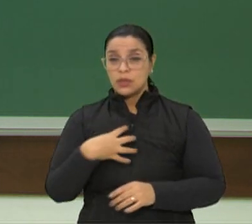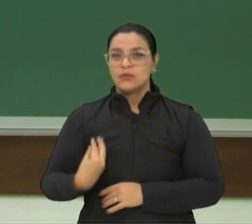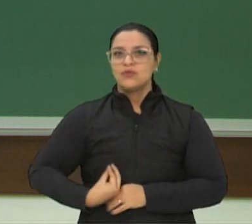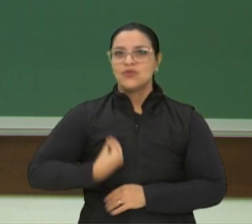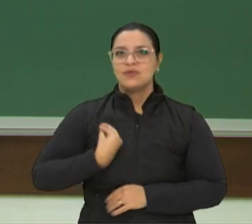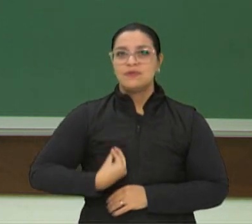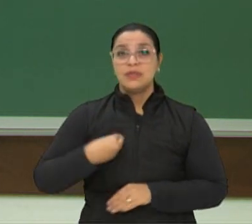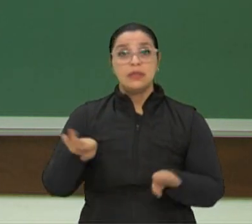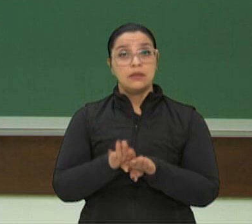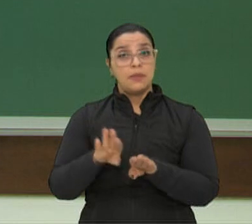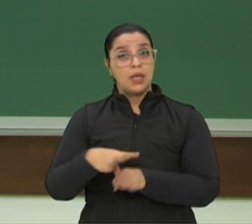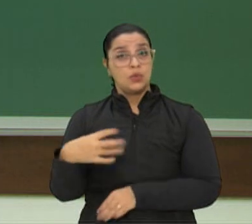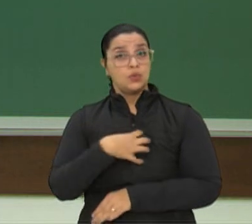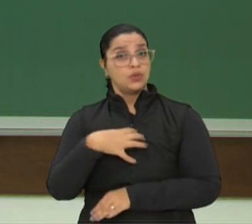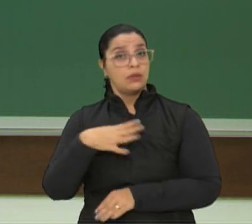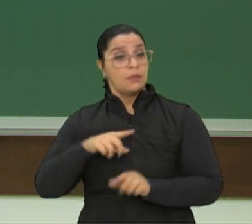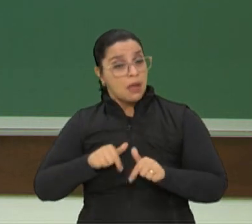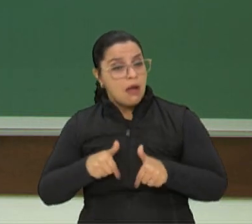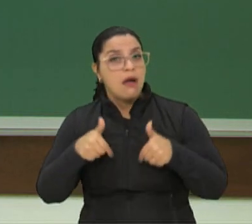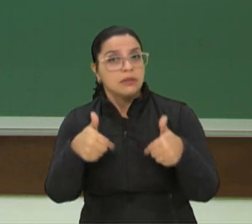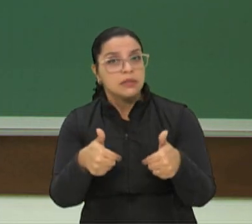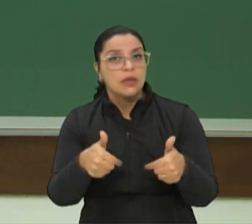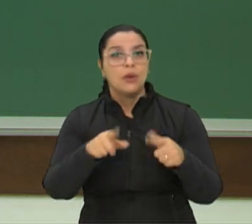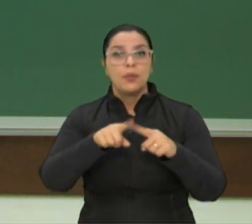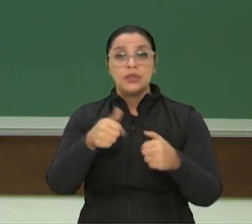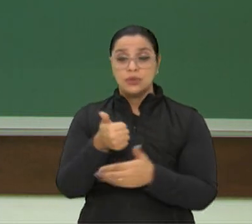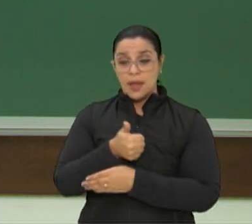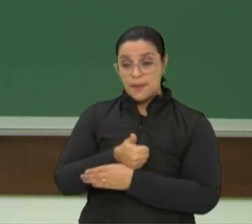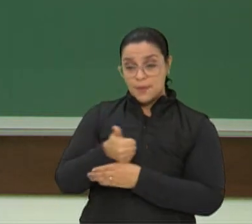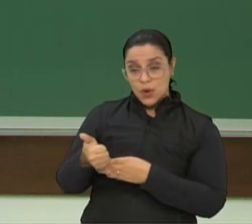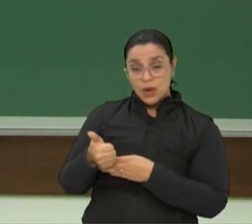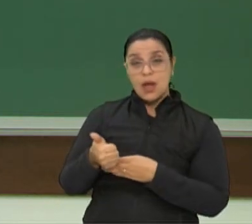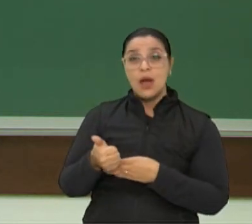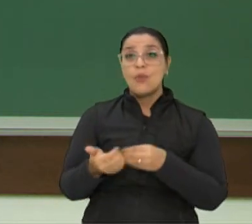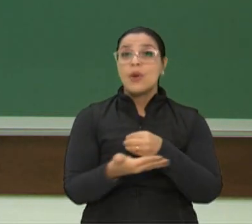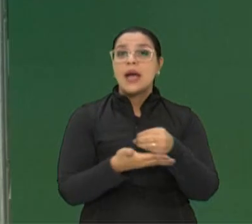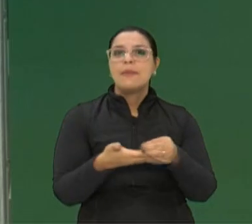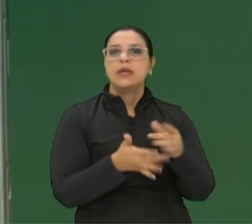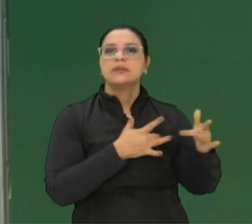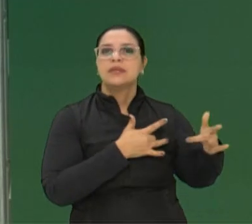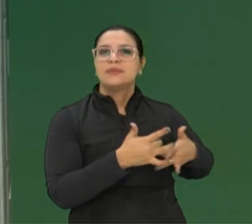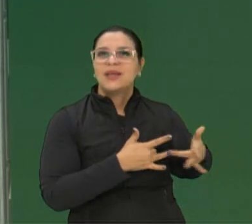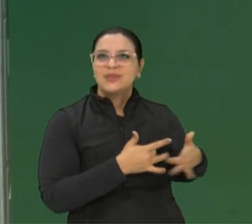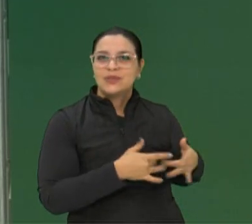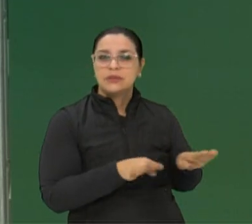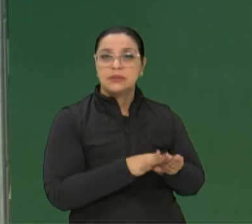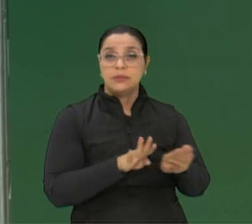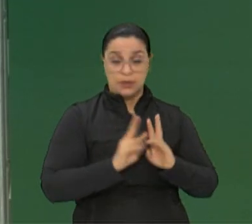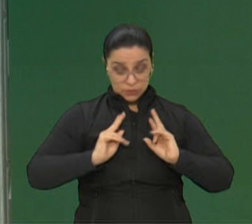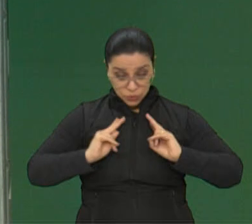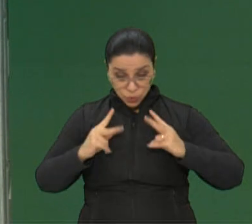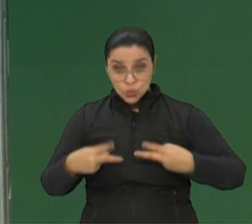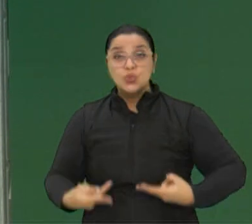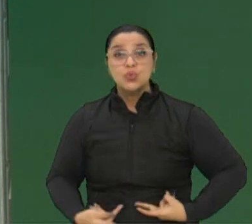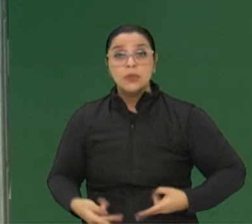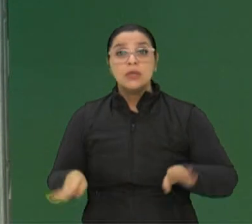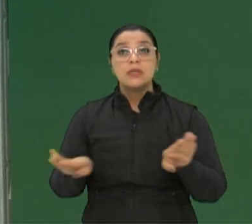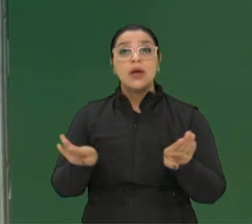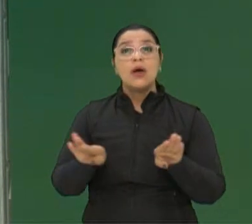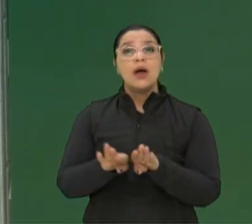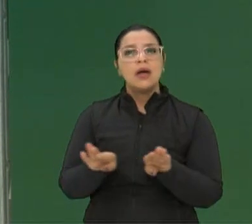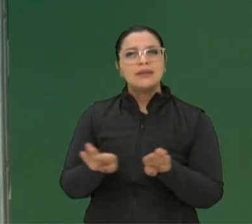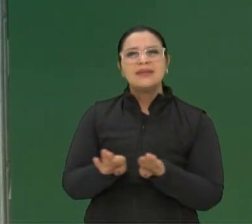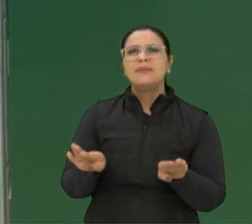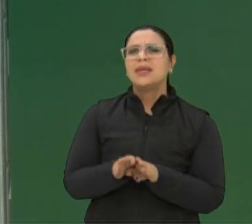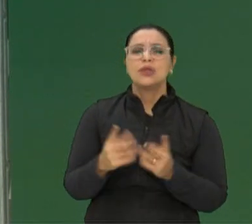agir. Tá? Então seria essa a ideia, por isso que a moral se funda nas paixões. Tá? E os seres humanos possuem as